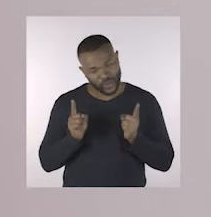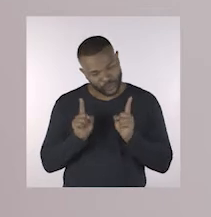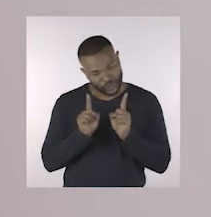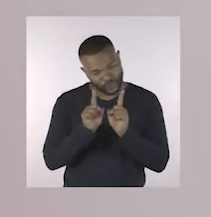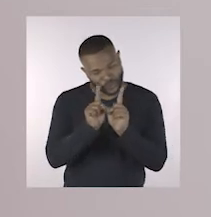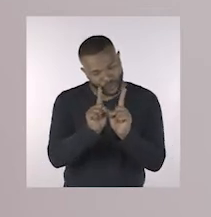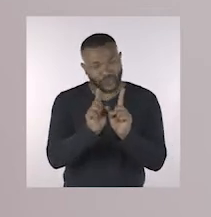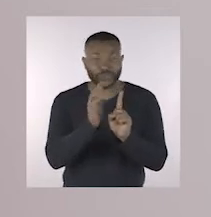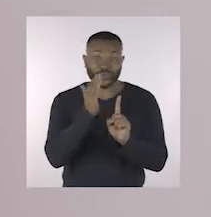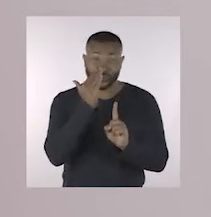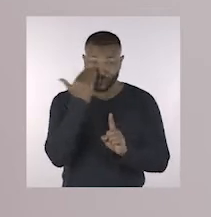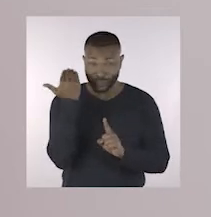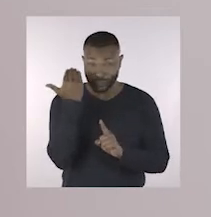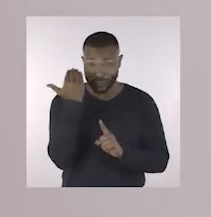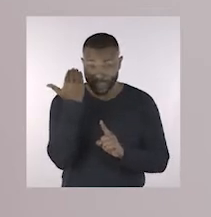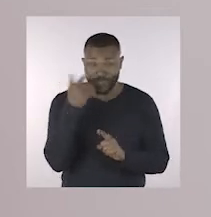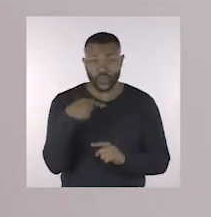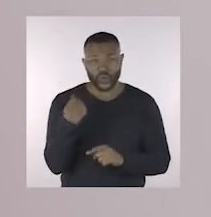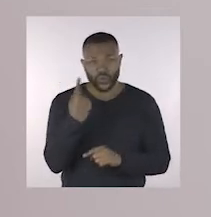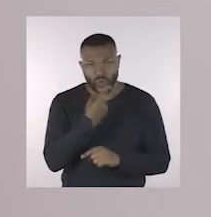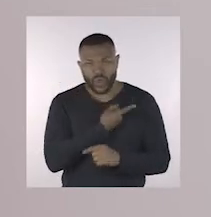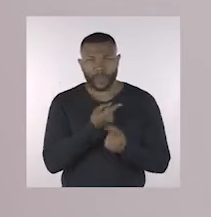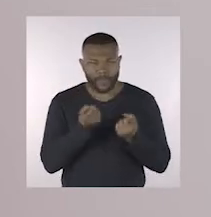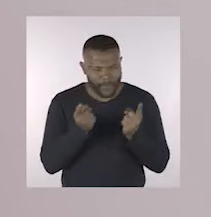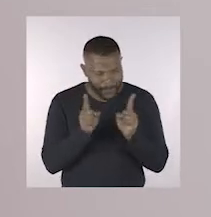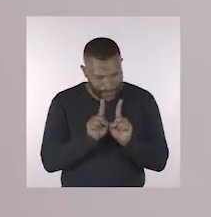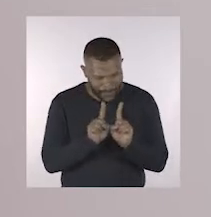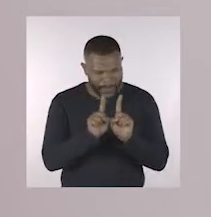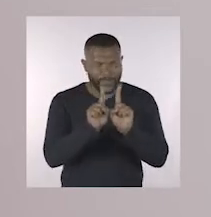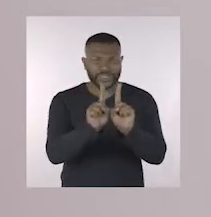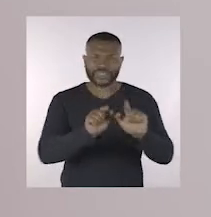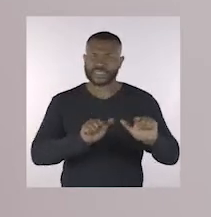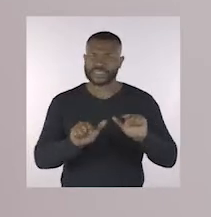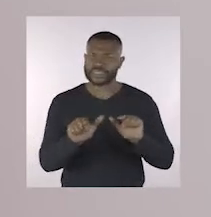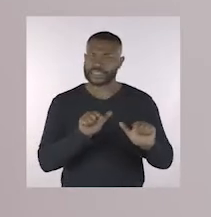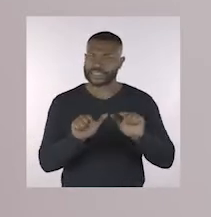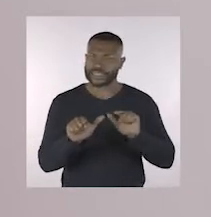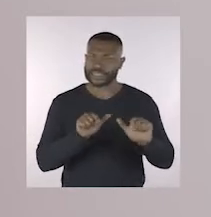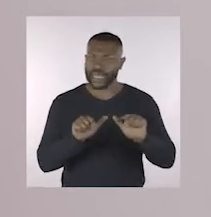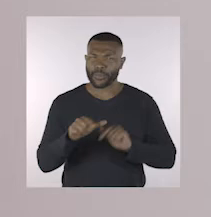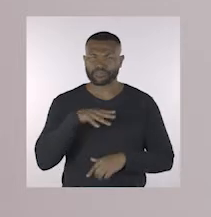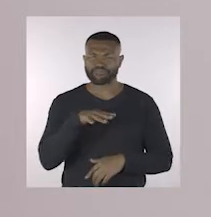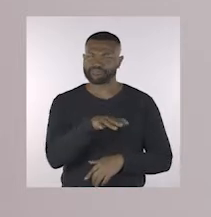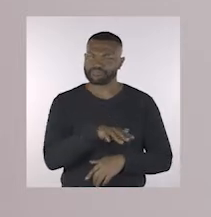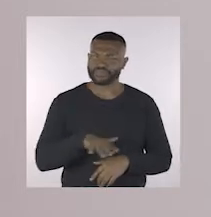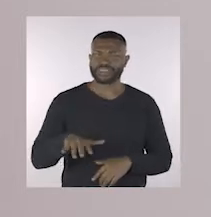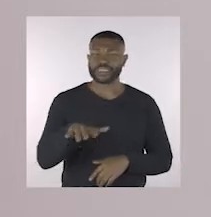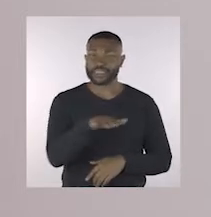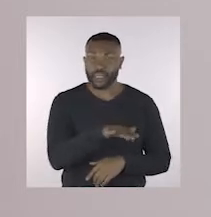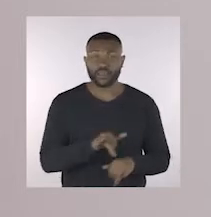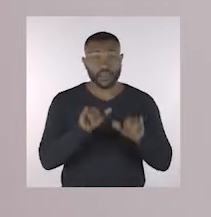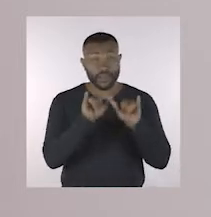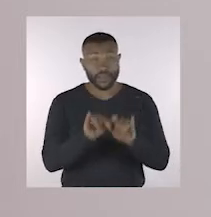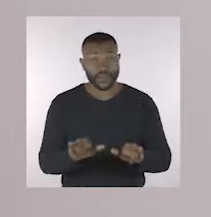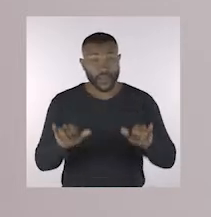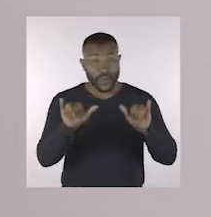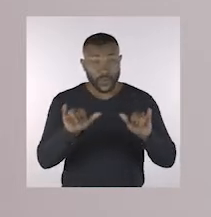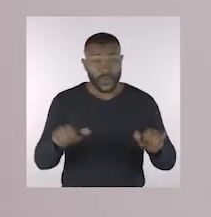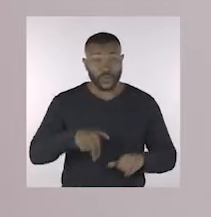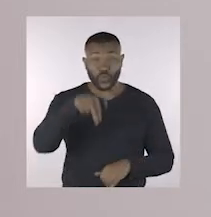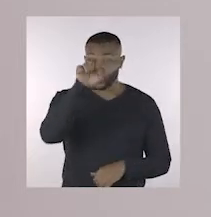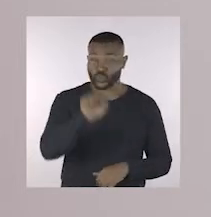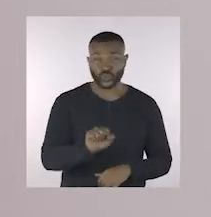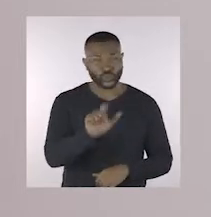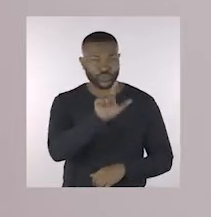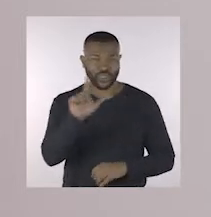da chapa para o Gilmar mas a gente tem feito uma parceria um trabalho enorme aí na cidade né levado a campanha em